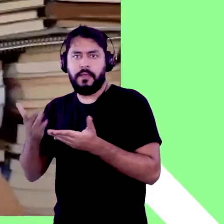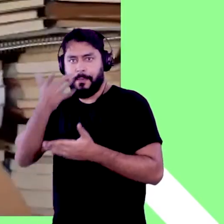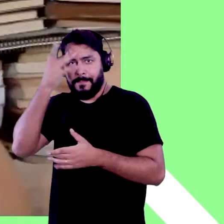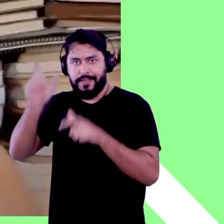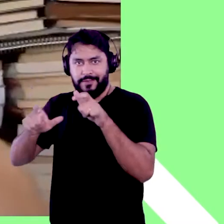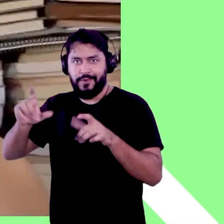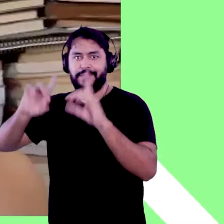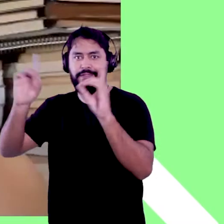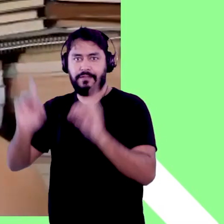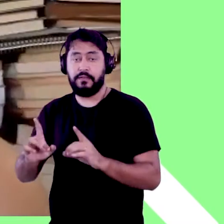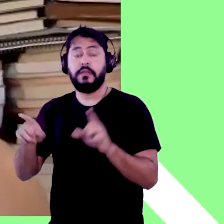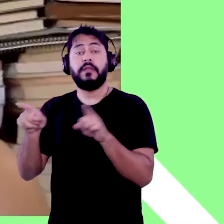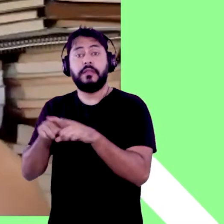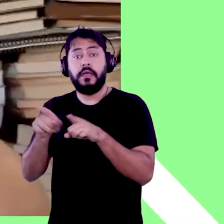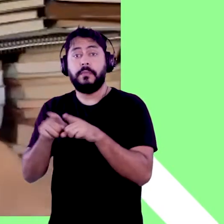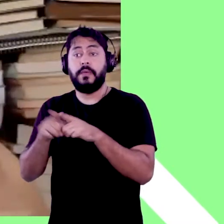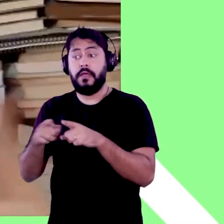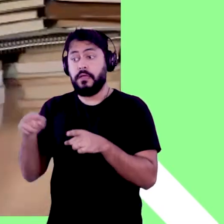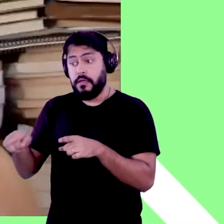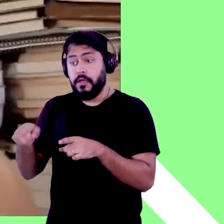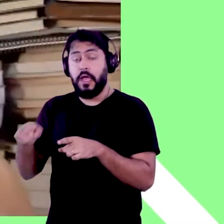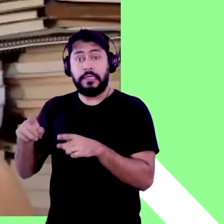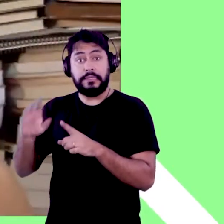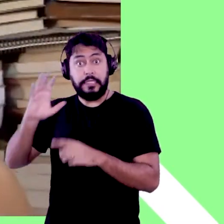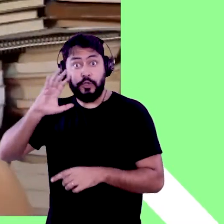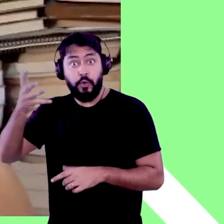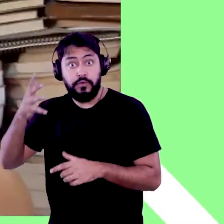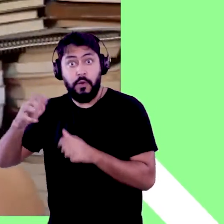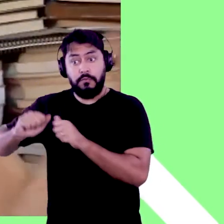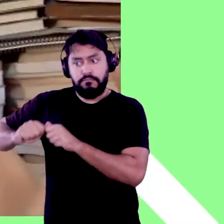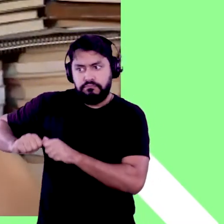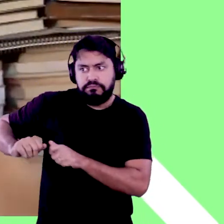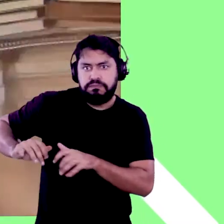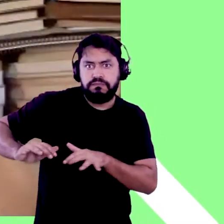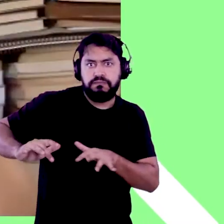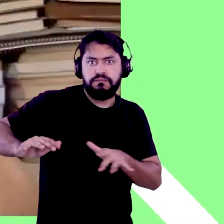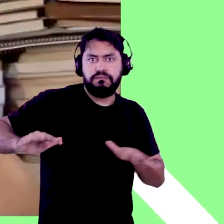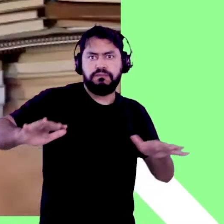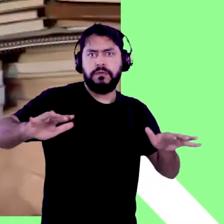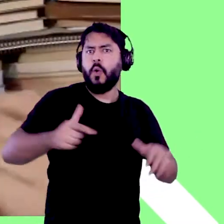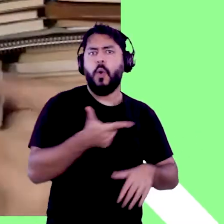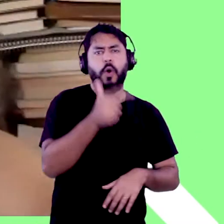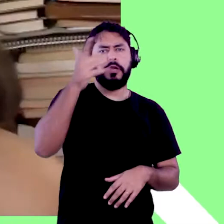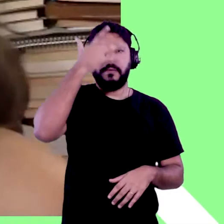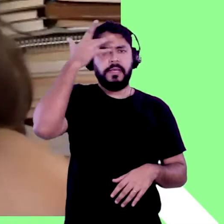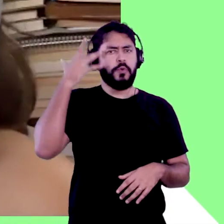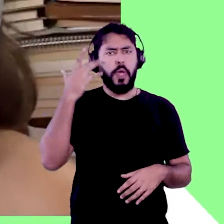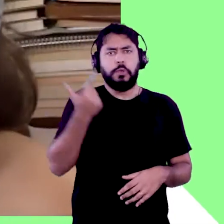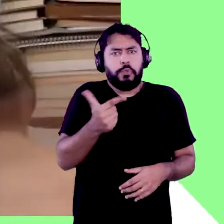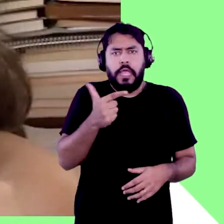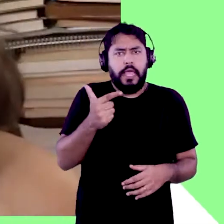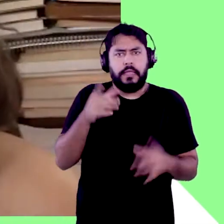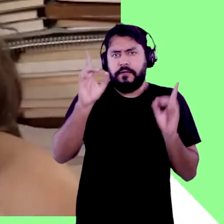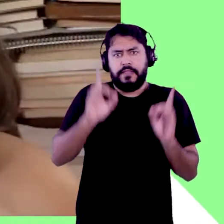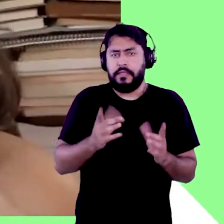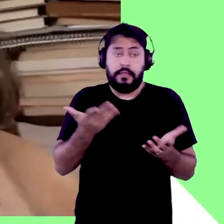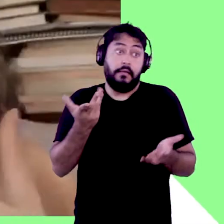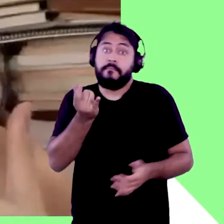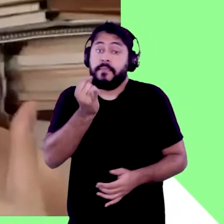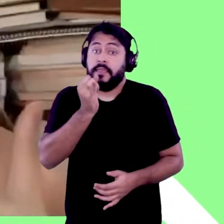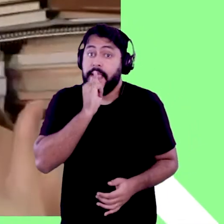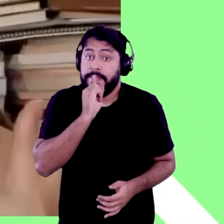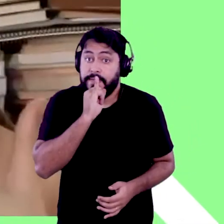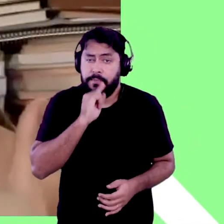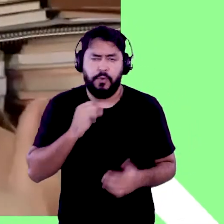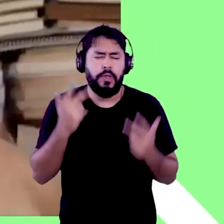expandir a solução para outras pessoas que não têm a deficiência. Então, eu vou trazer um exemplo que eu acho que é